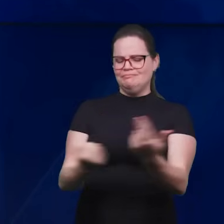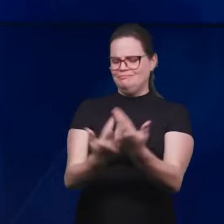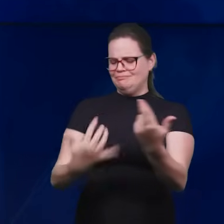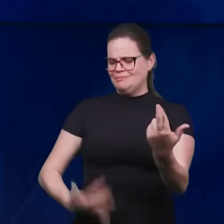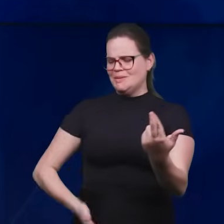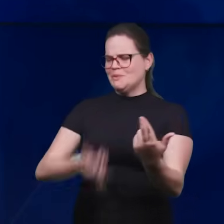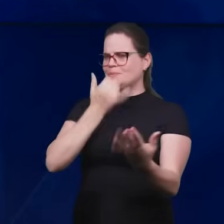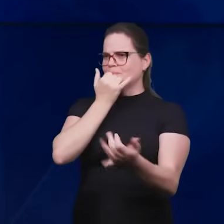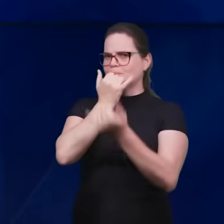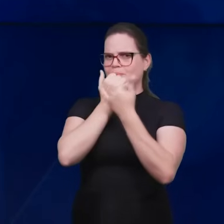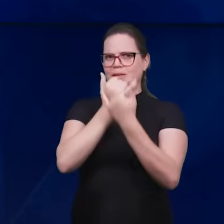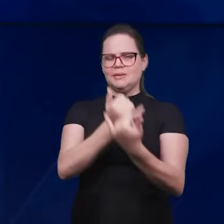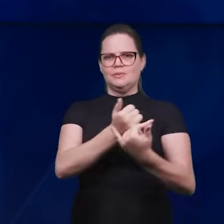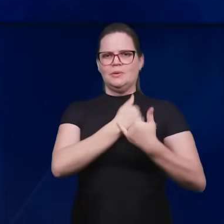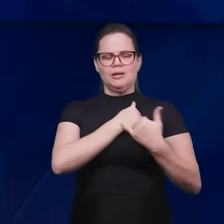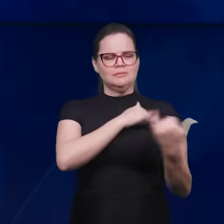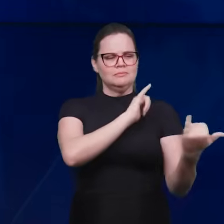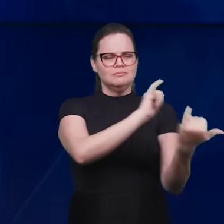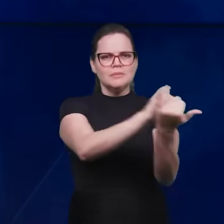fosse poupado.